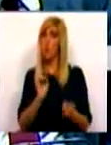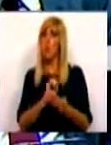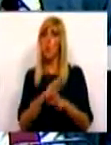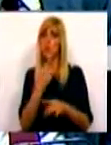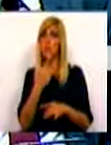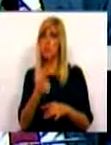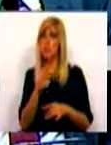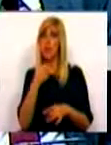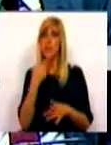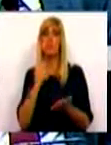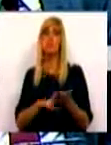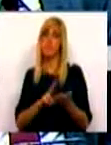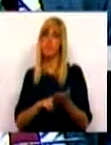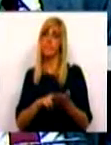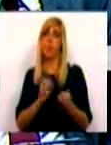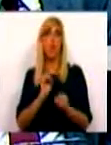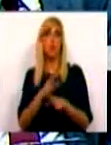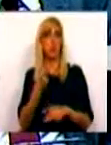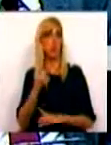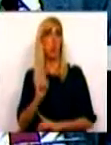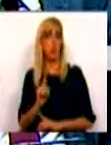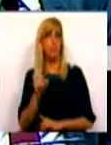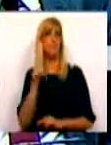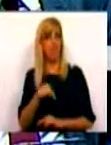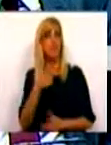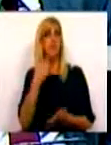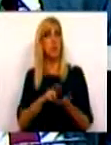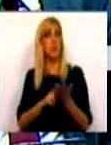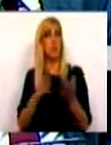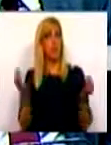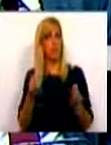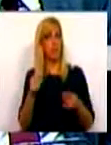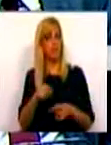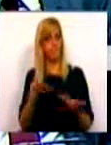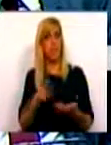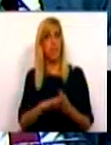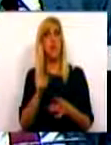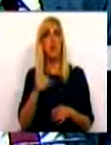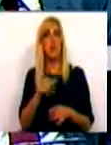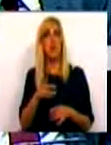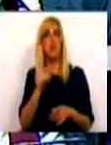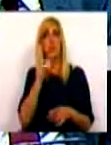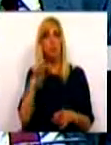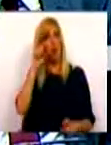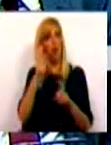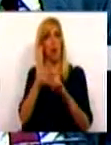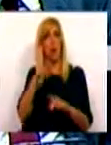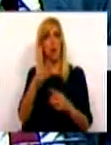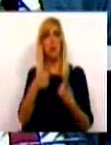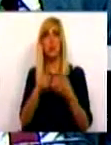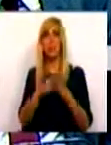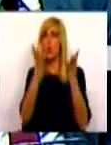esta é credível, as outras não eram. Esta é credível, esta é auditável. Todas as contas